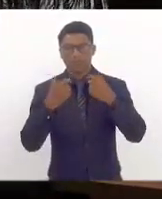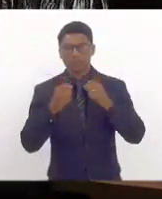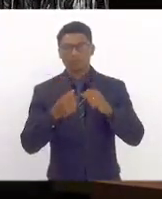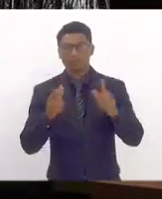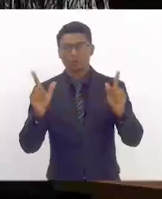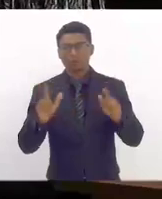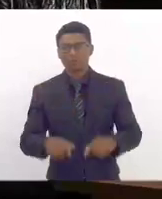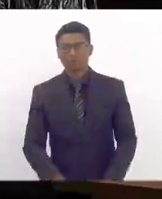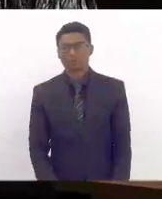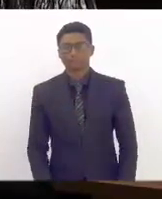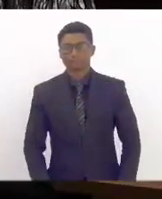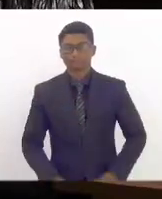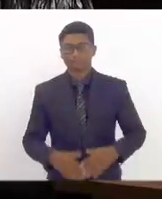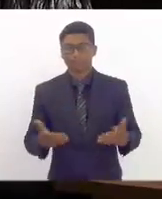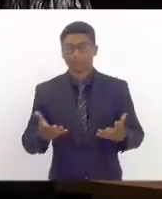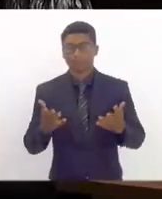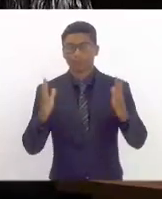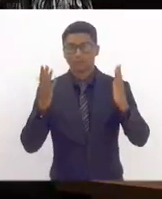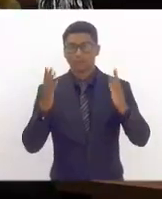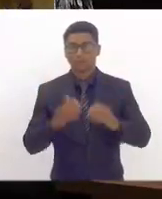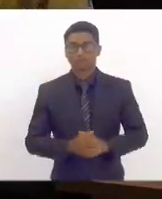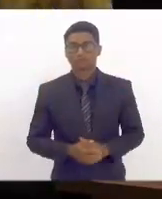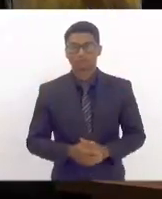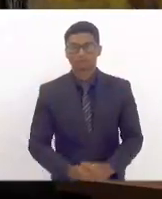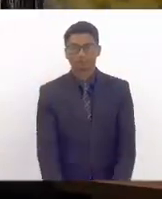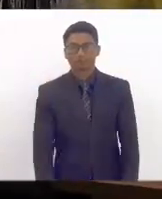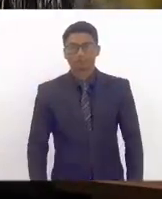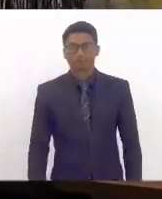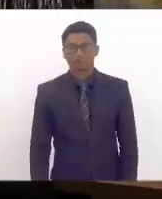vamos celebrar a nossa forma